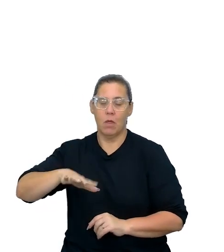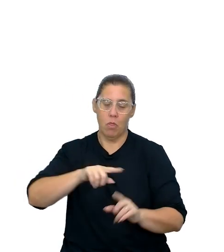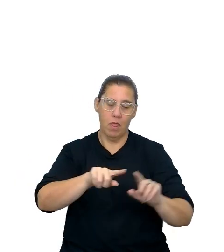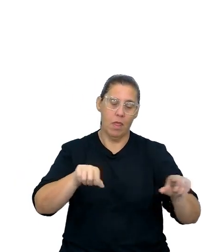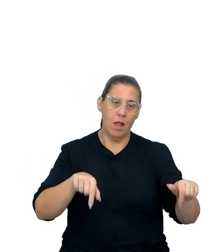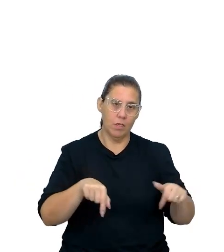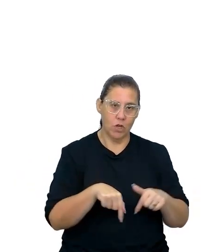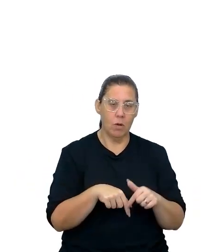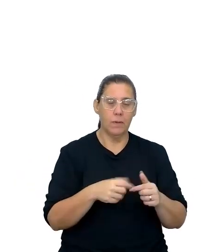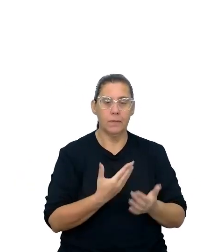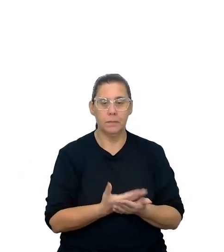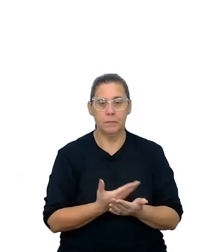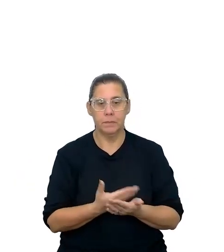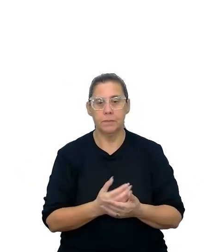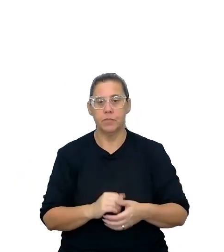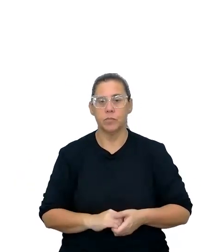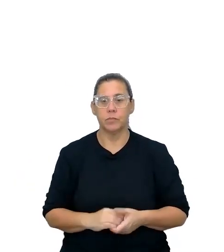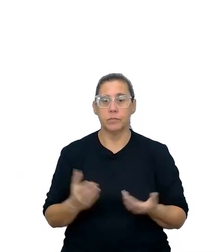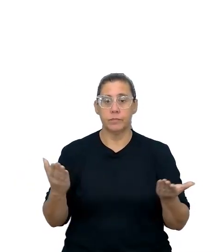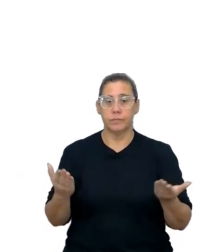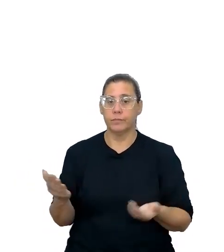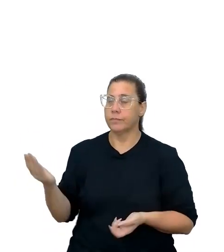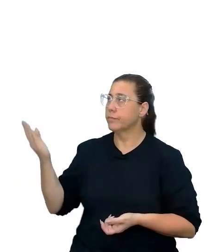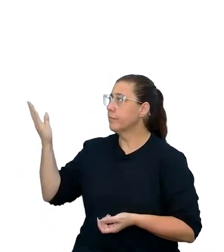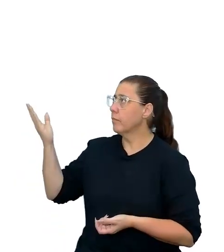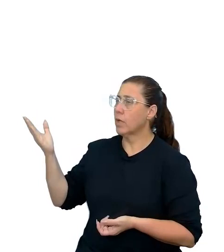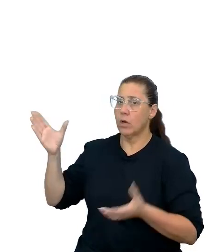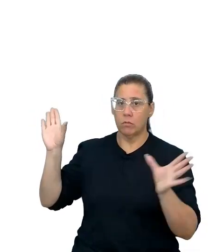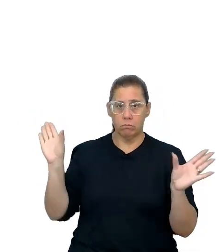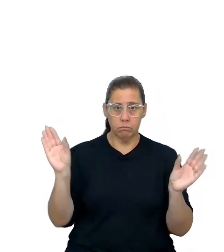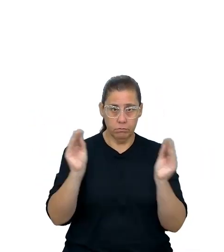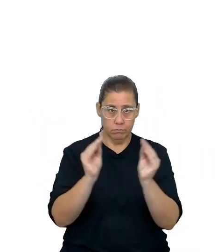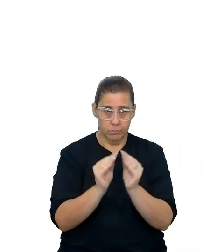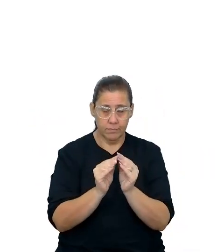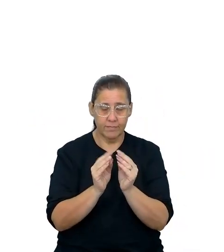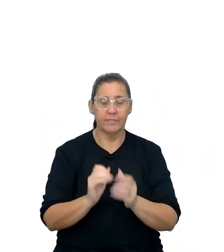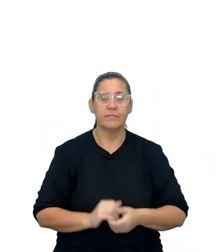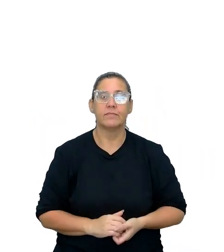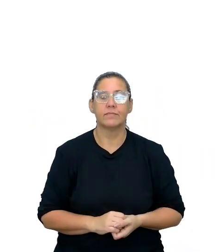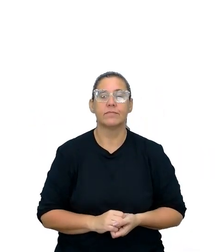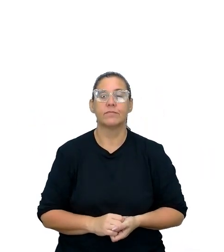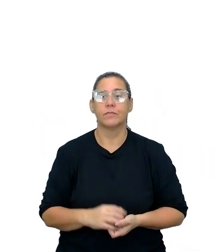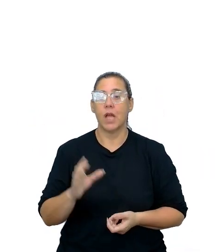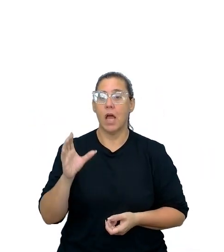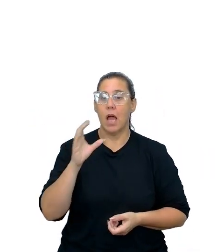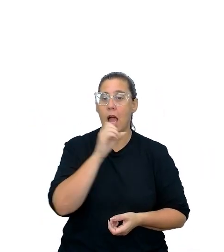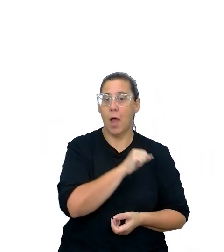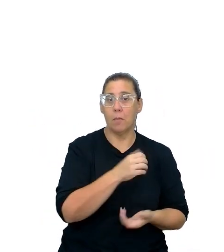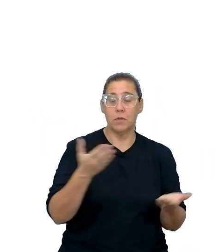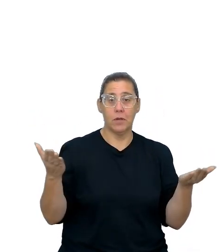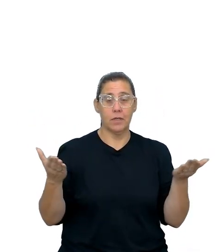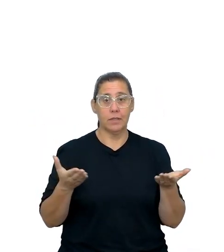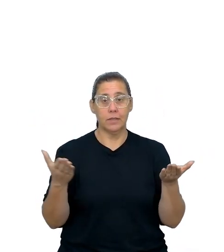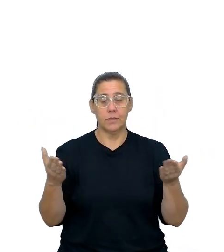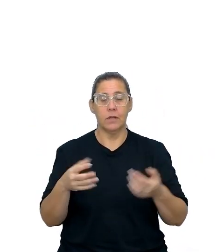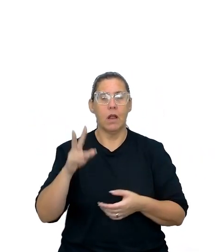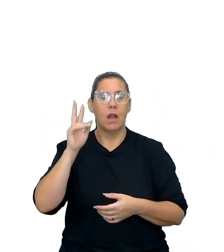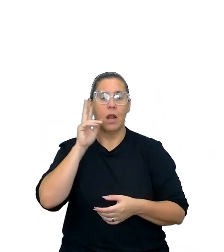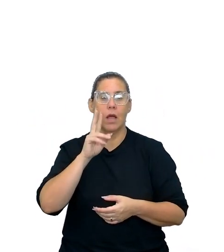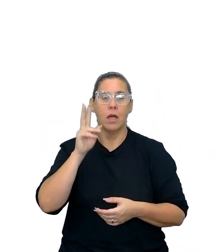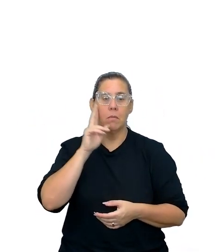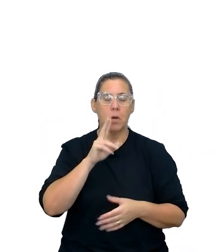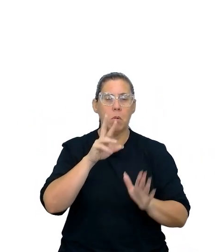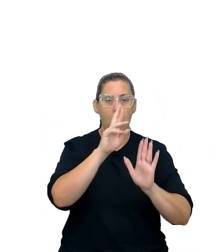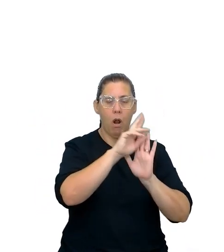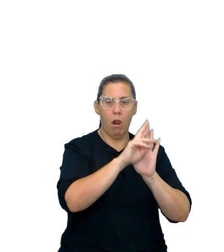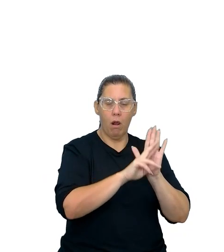aula. Bom, e aqui, gente, finalizando, né? Rapidinho hoje, né? Então, retomamos o